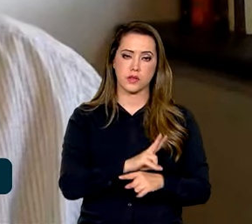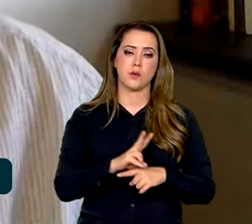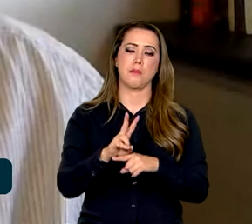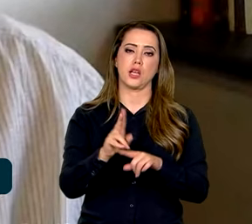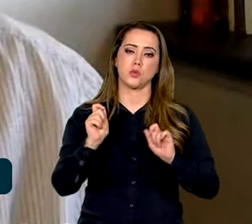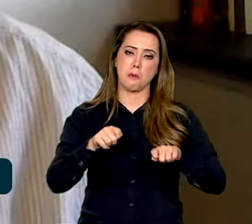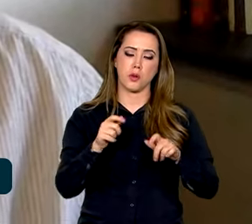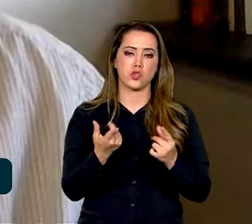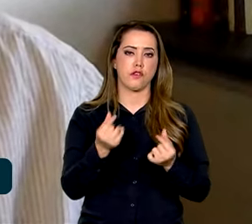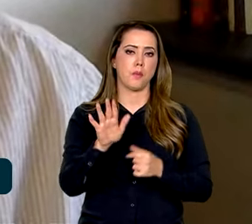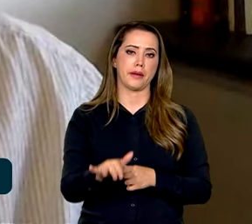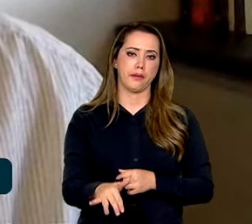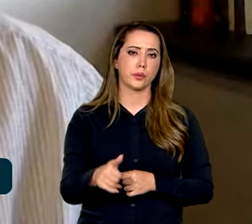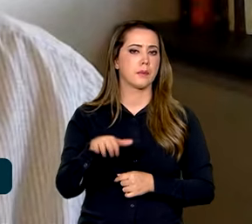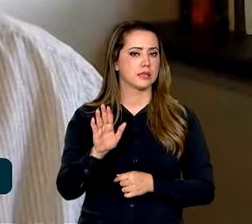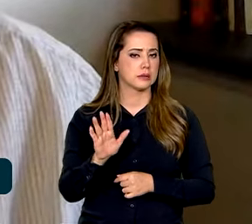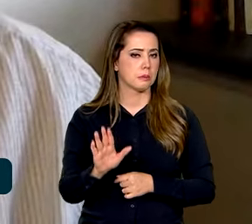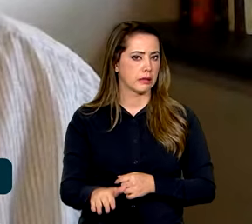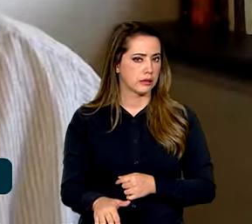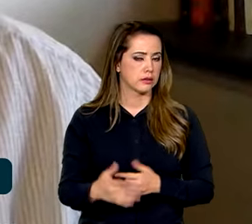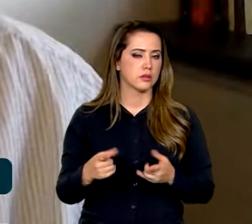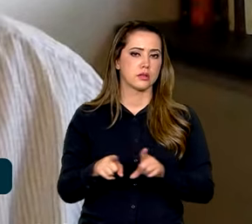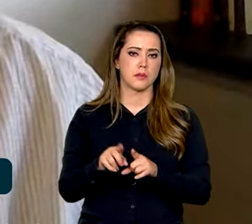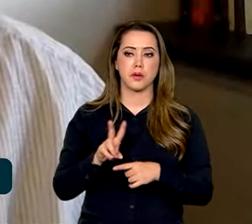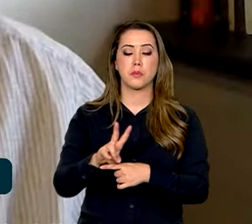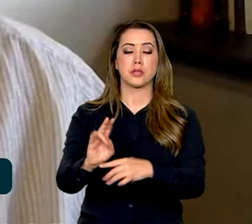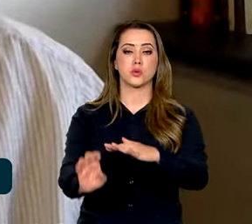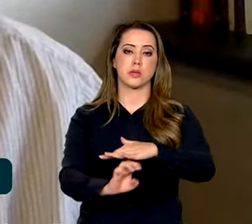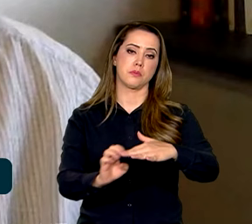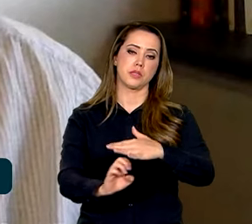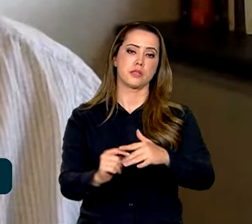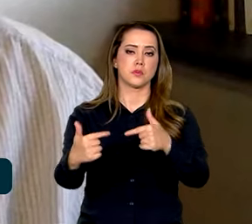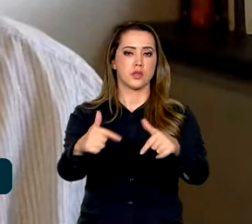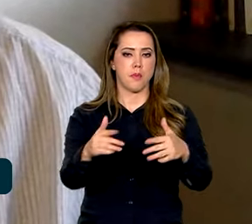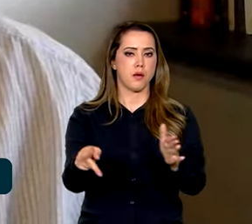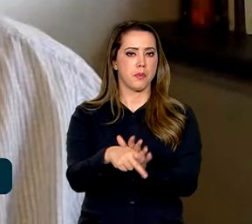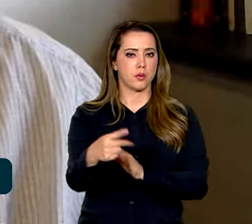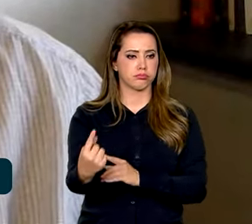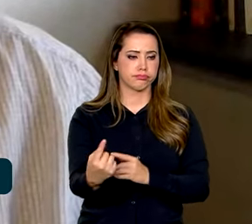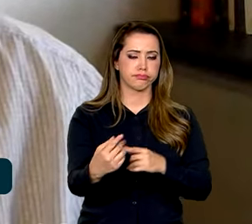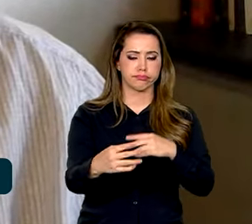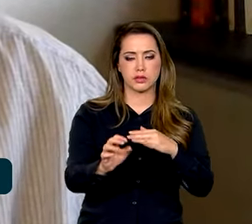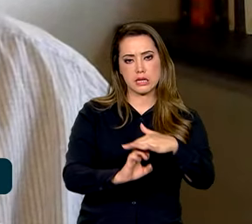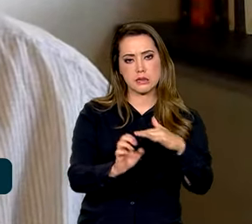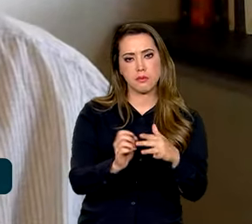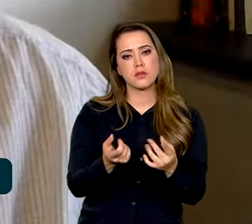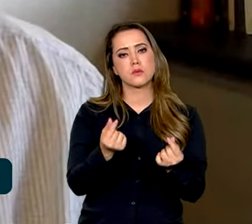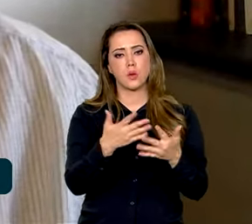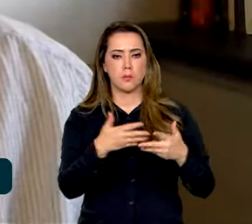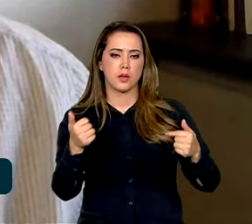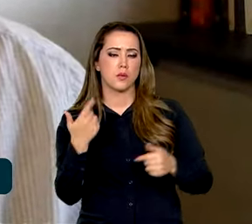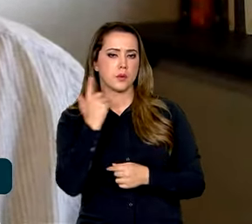fica mais barato, também o crédito para as empresas, para as suas operações também fica mais em